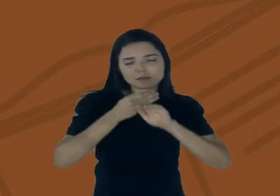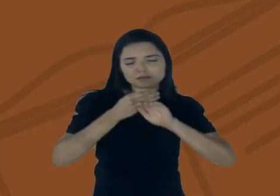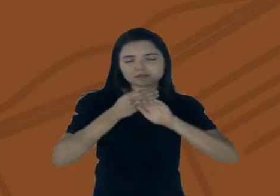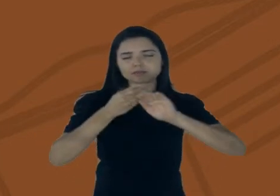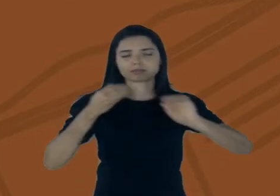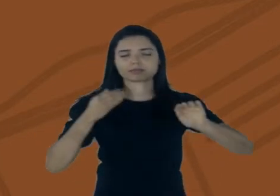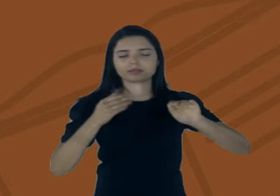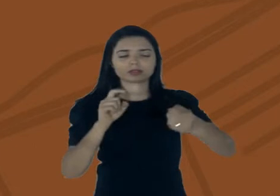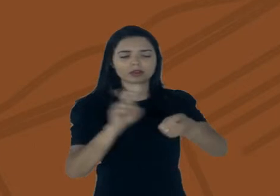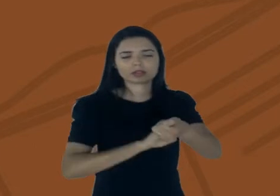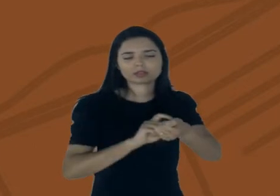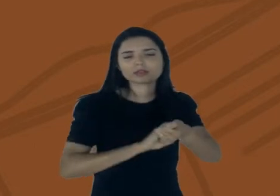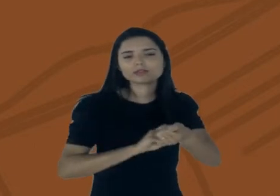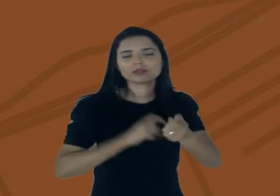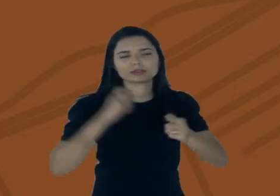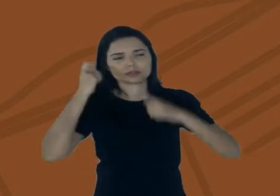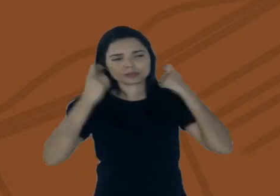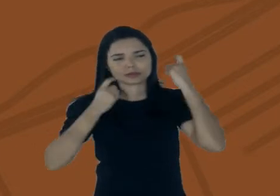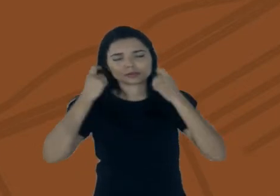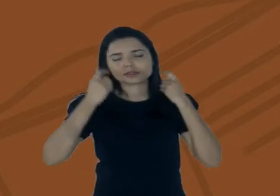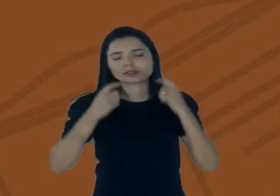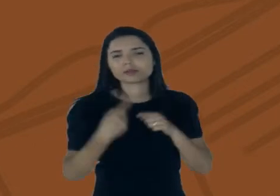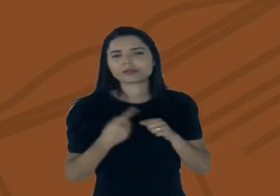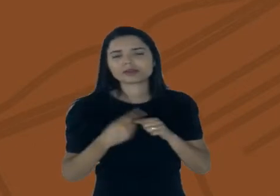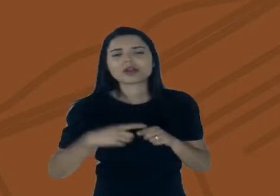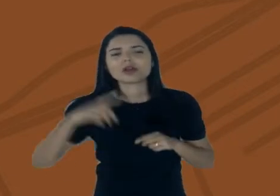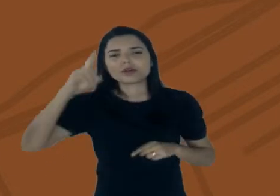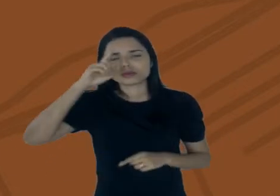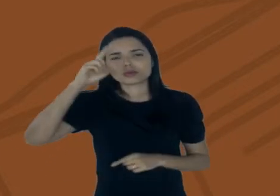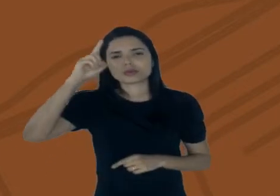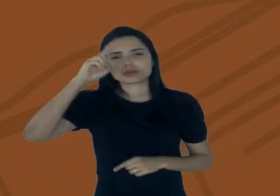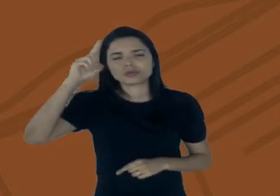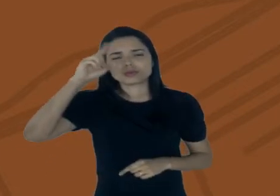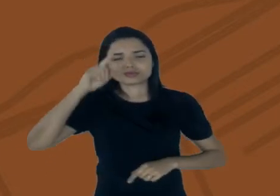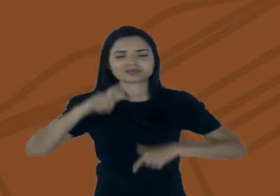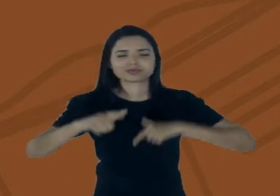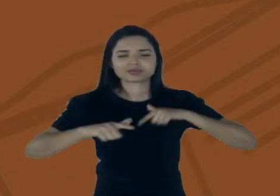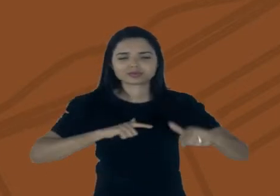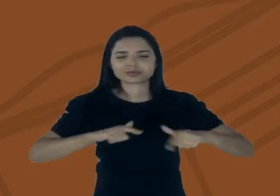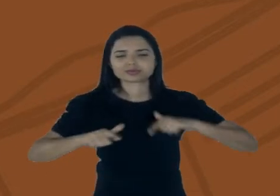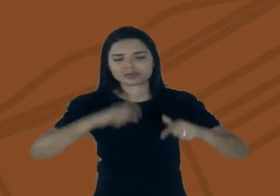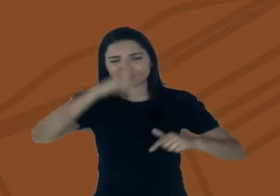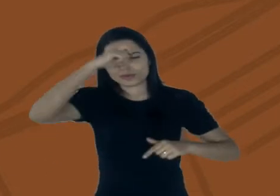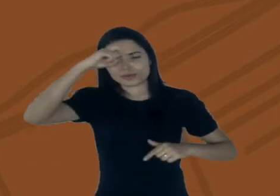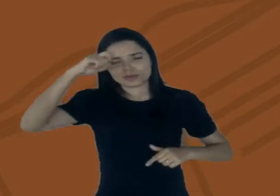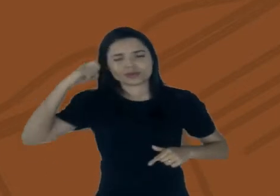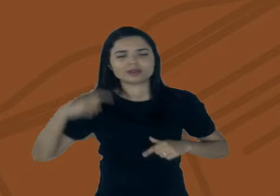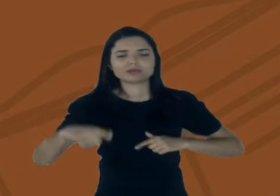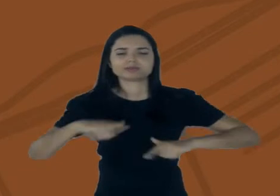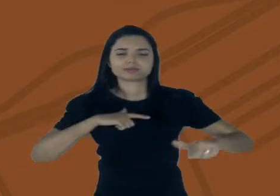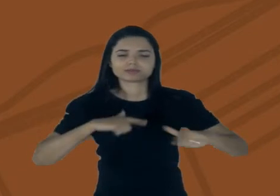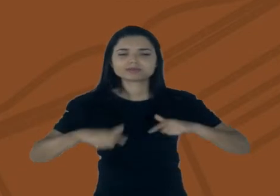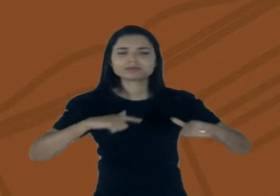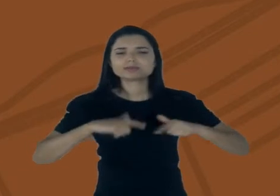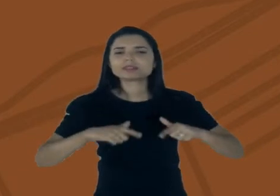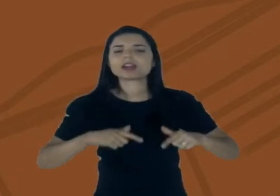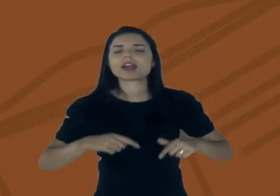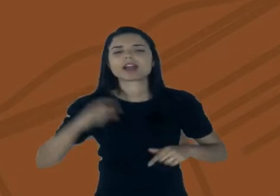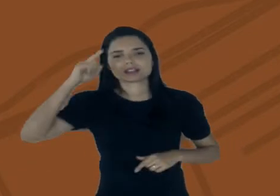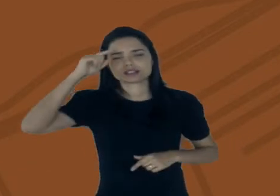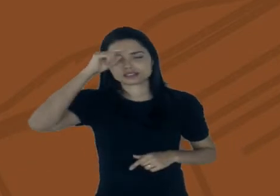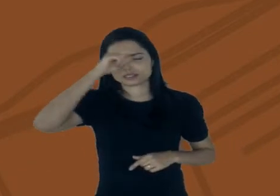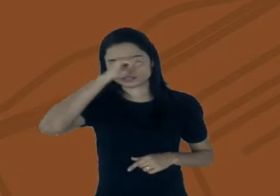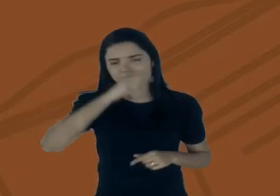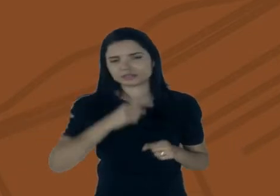Porque o dia a dia também, às vezes, é tão corrido. O trabalho, né, é exaustivo, a gente tem que estar correndo mais de